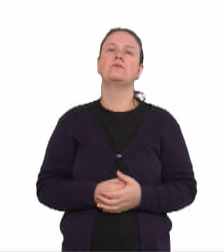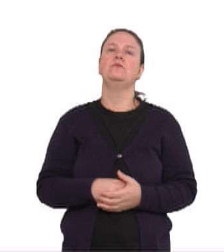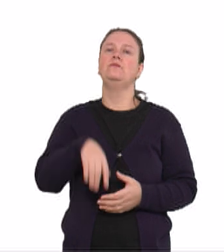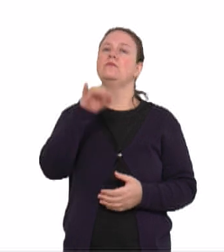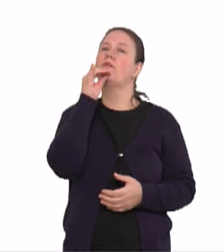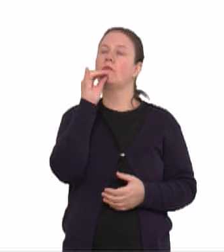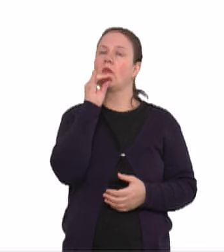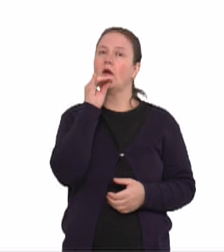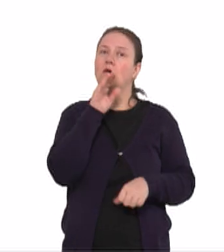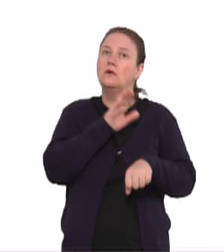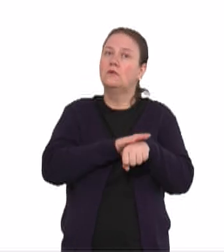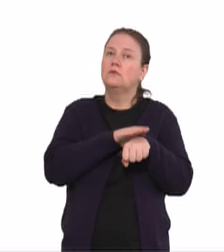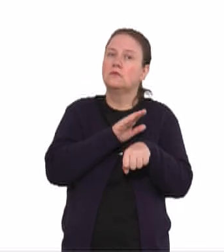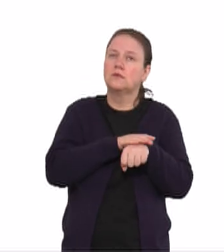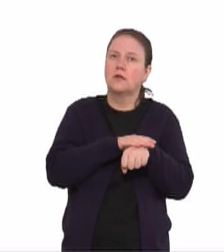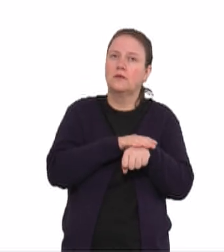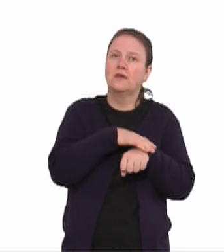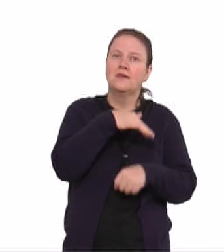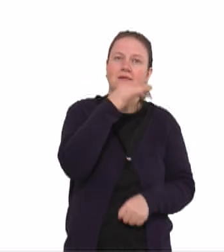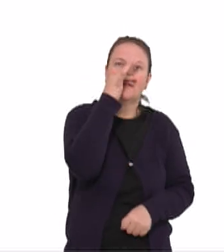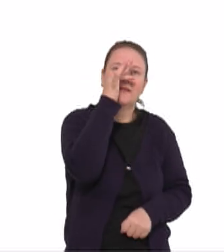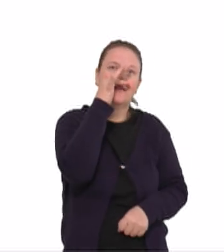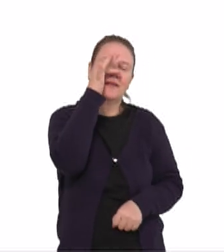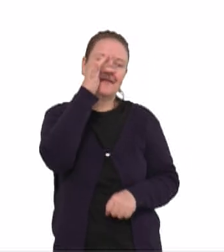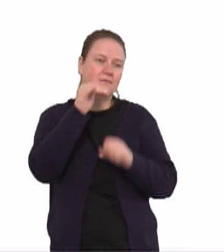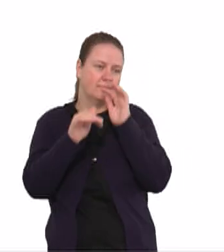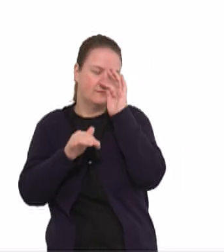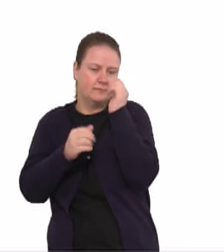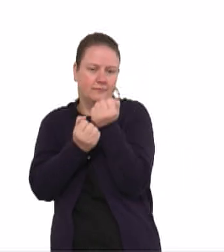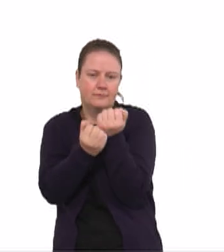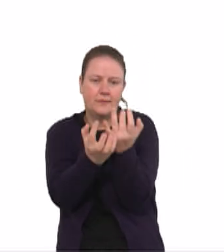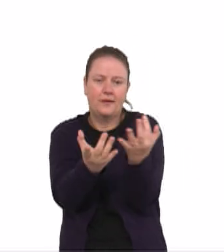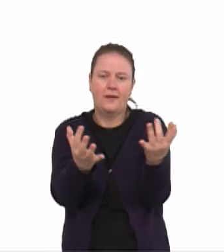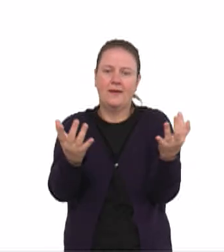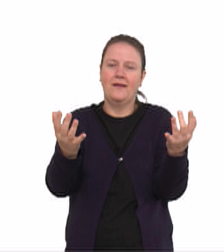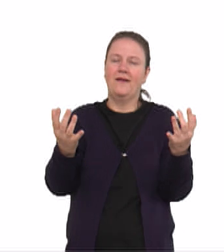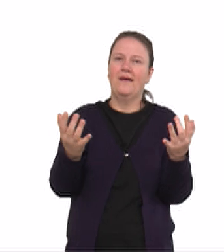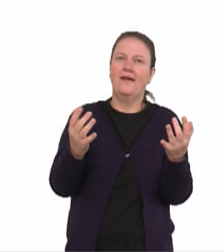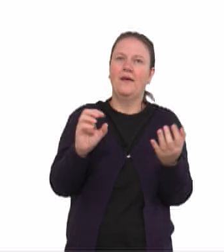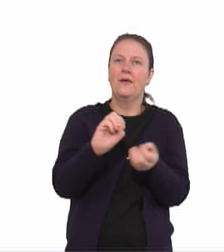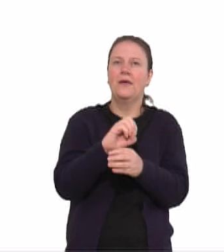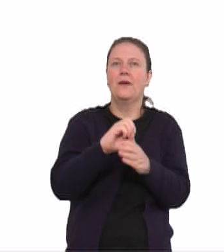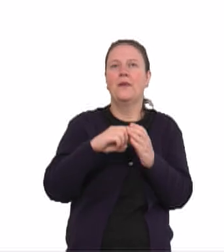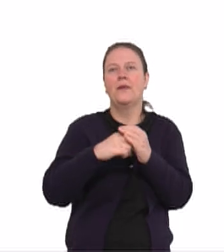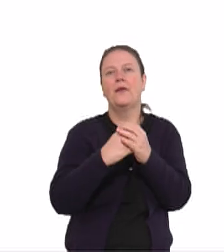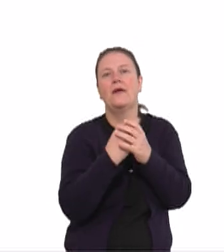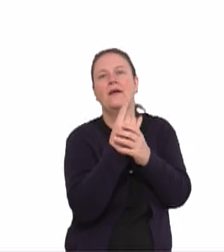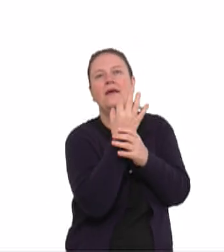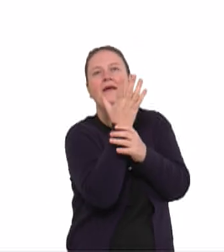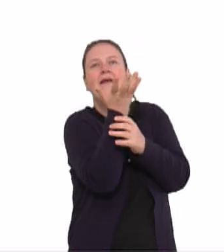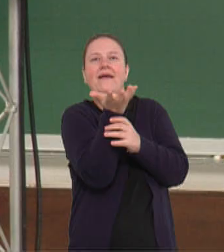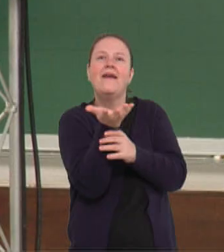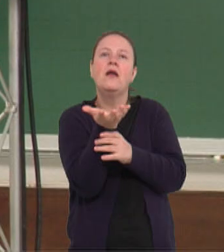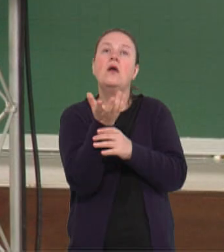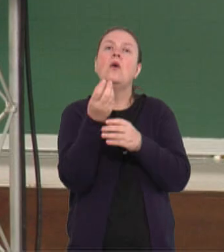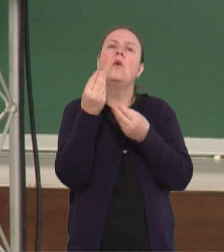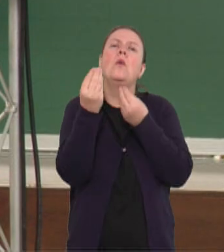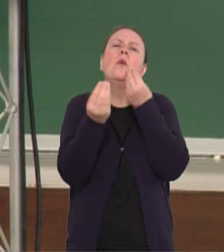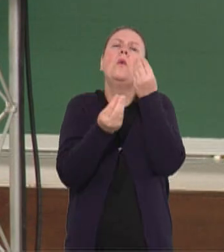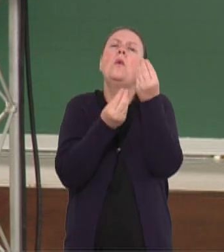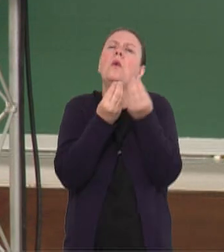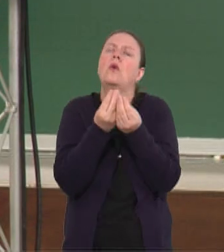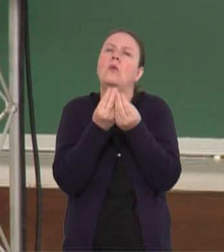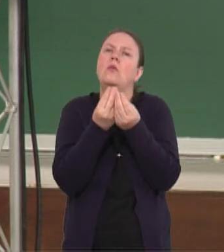tempo no texto, as flores desabrochavam. Se as flores desabrochavam,